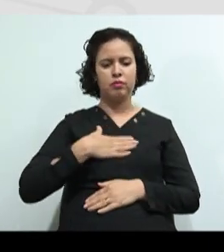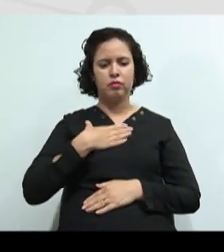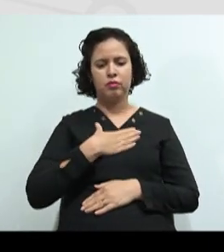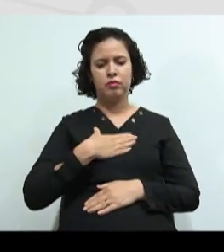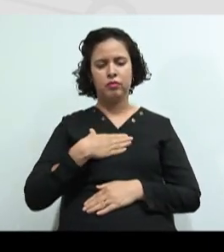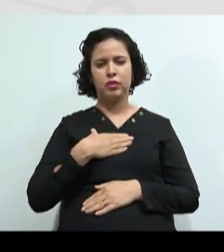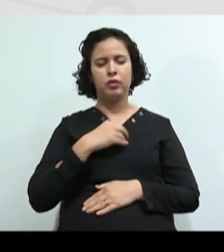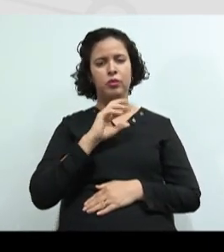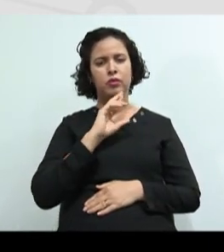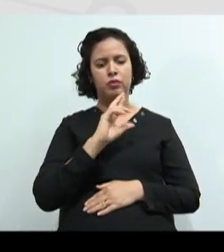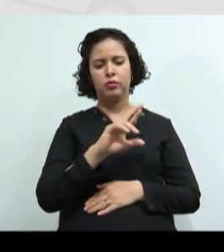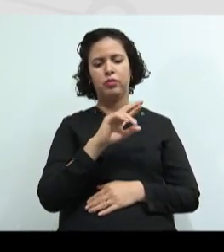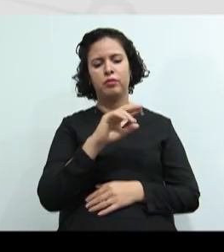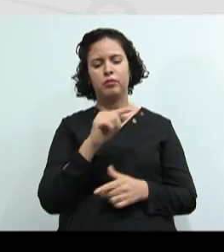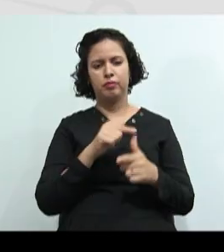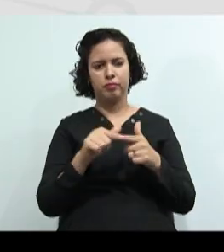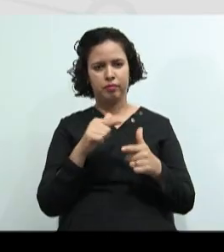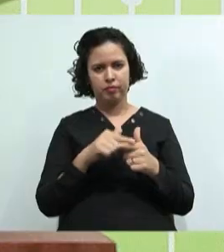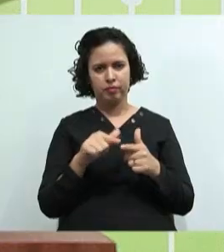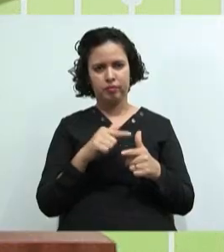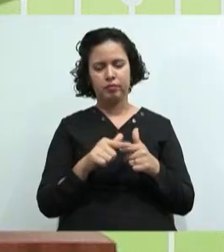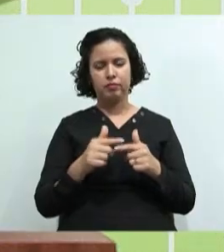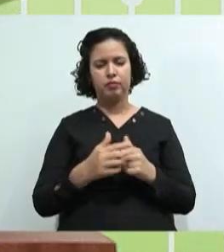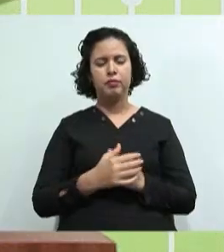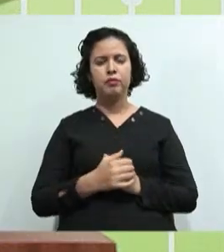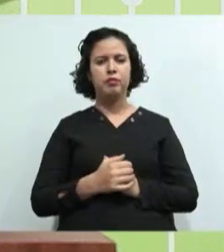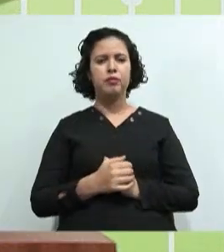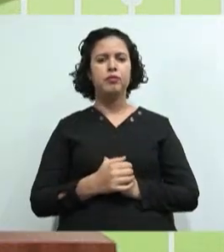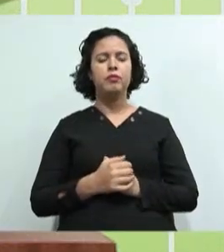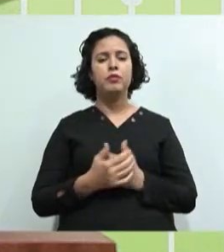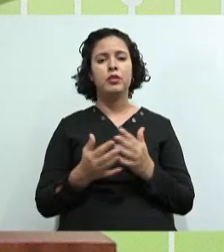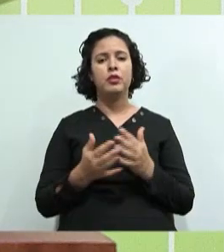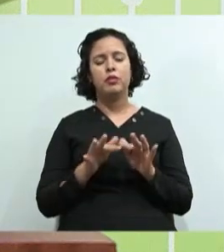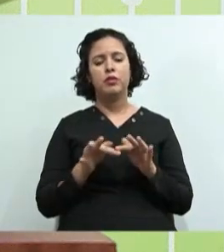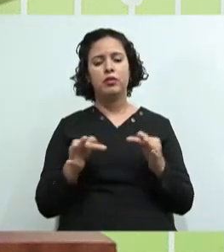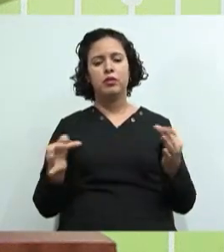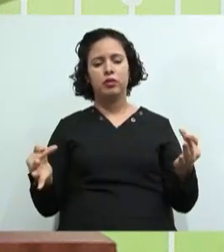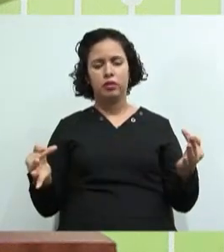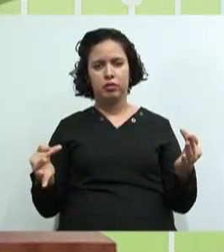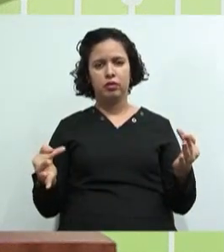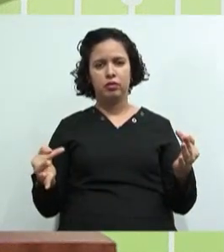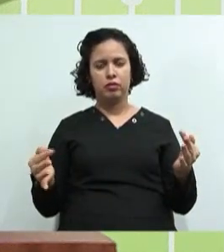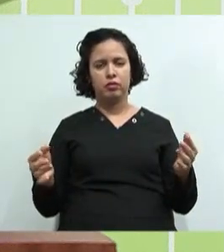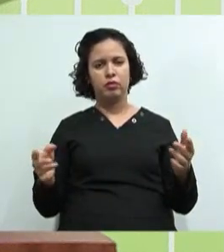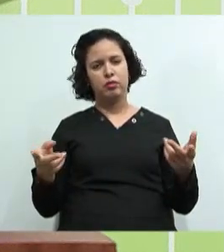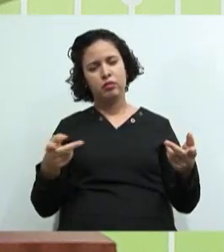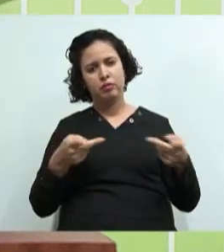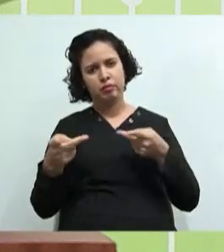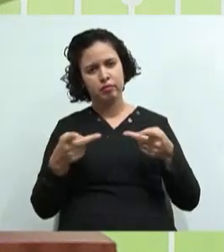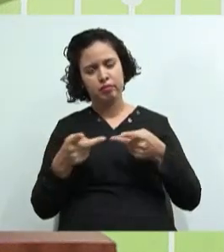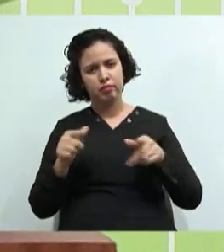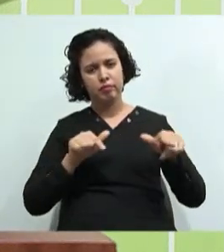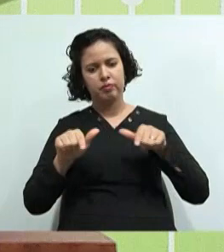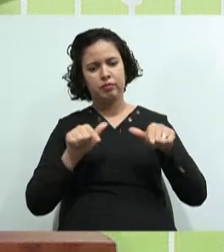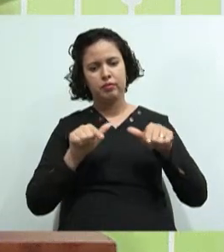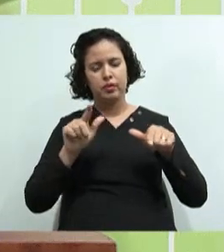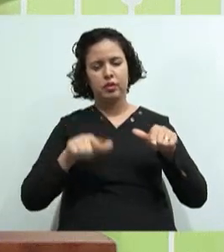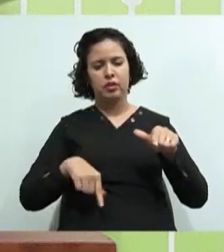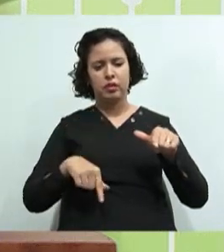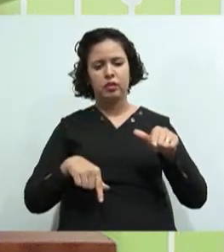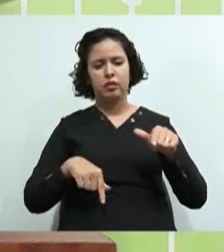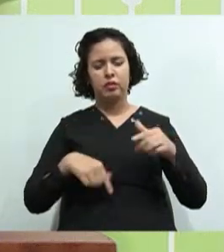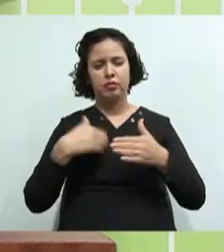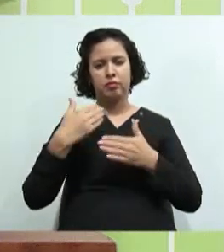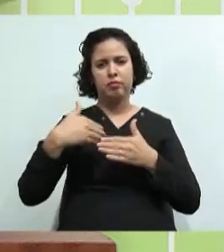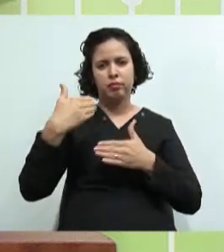ou resolver problemas. Pode voltar aqui para mim. De uma forma bem simples, gente, um plano de ação nada mais é do que